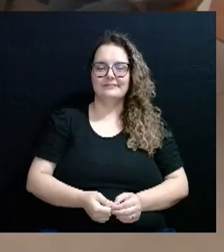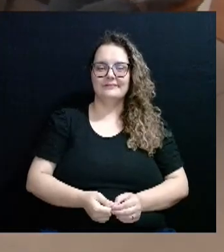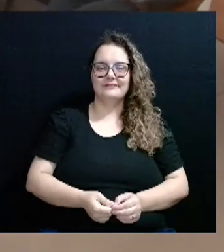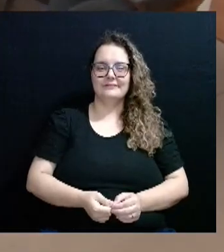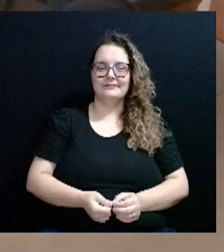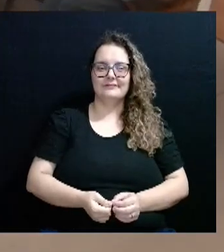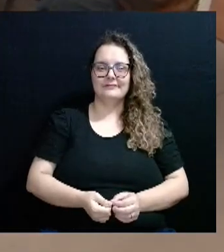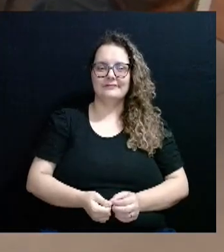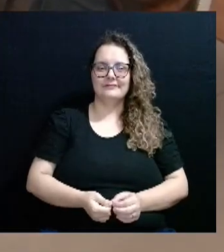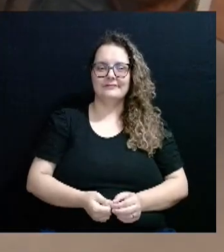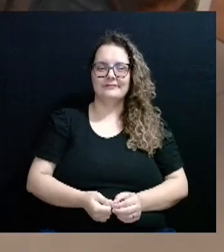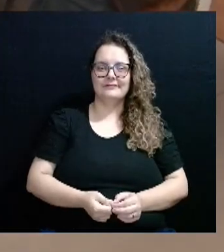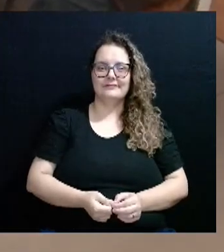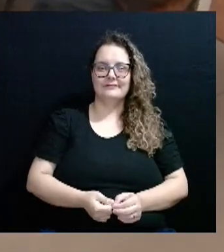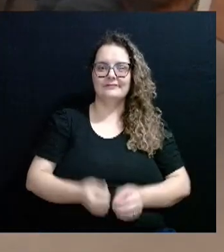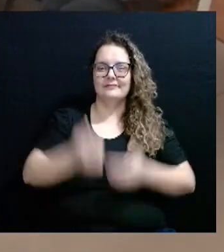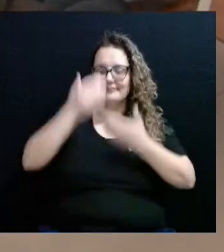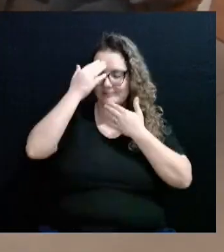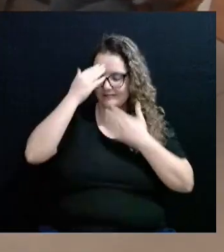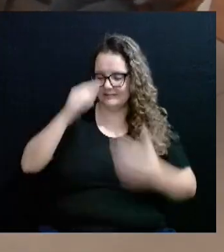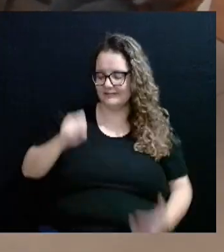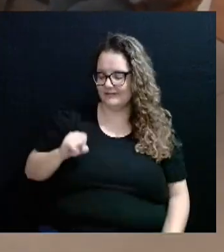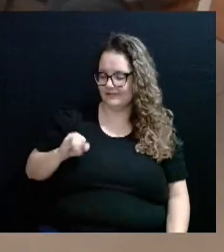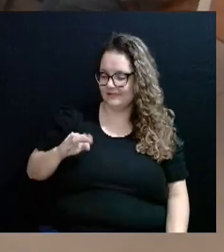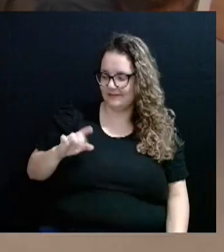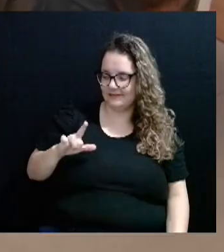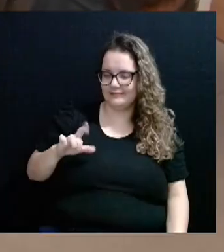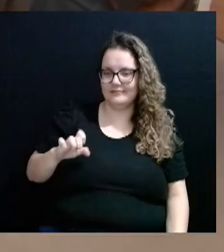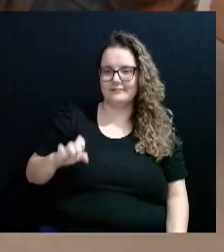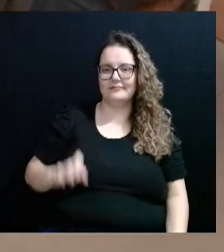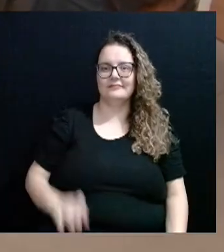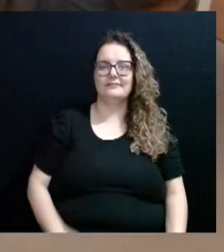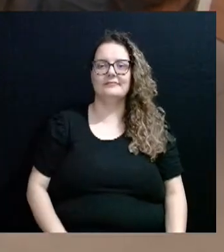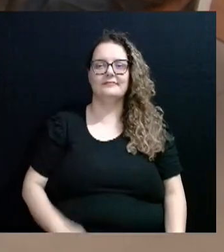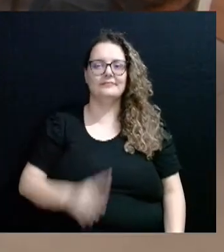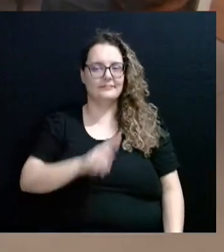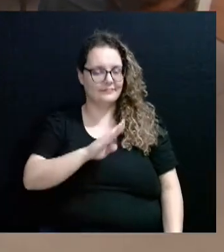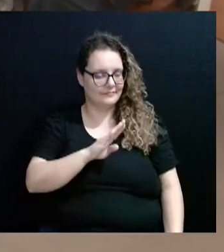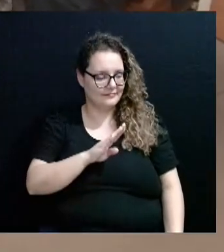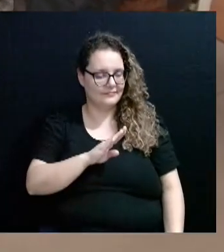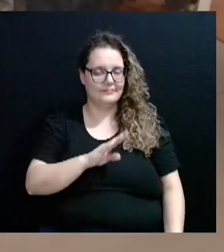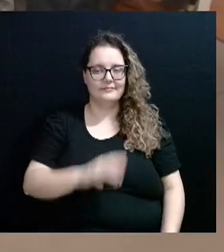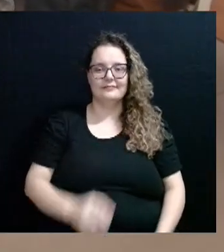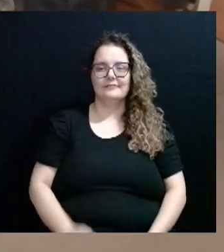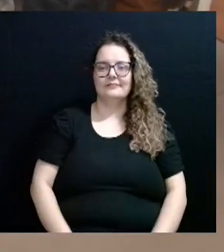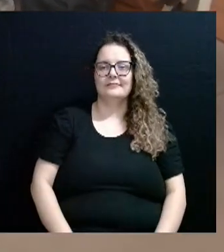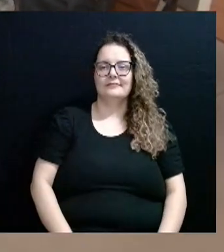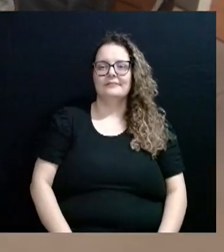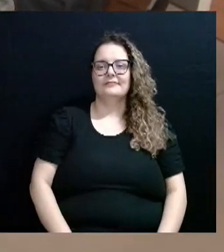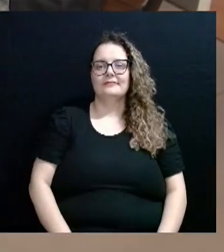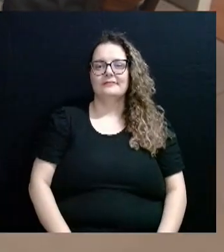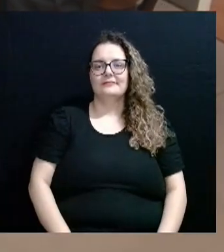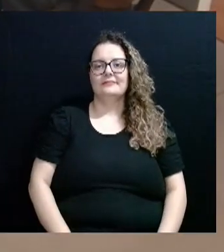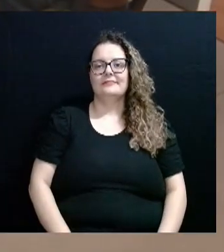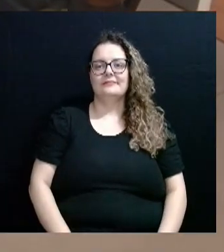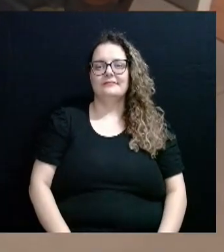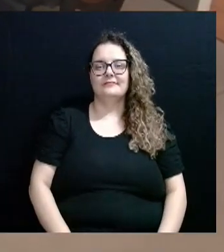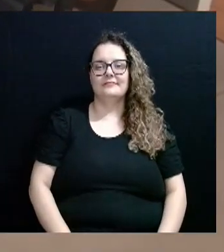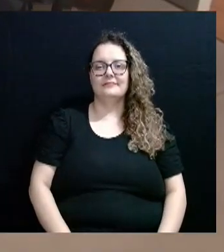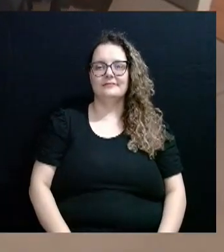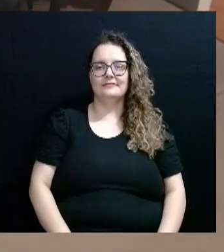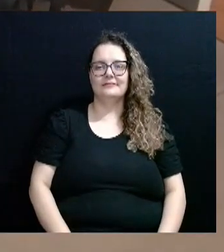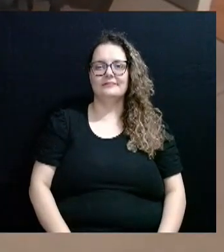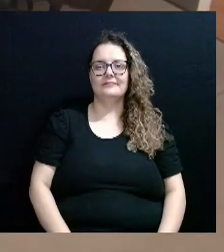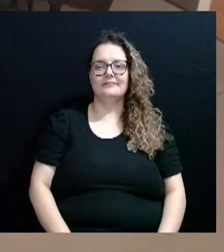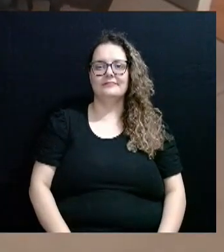Obrigada, Cibele. O RB pode fazer uma saudação para a gente, por favor?